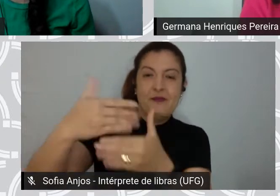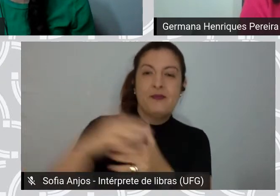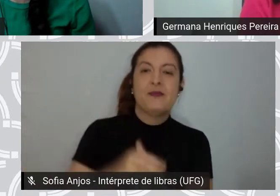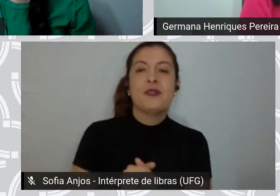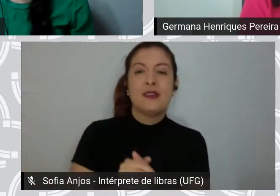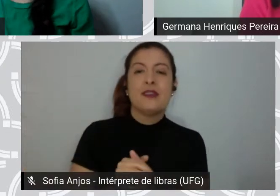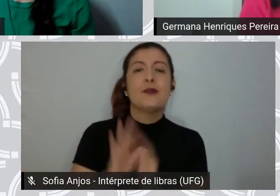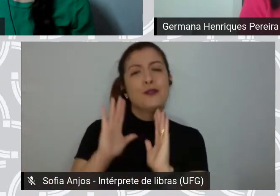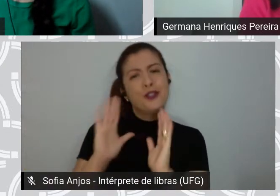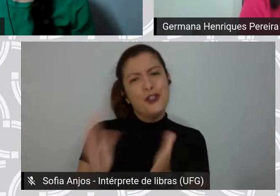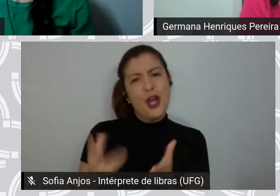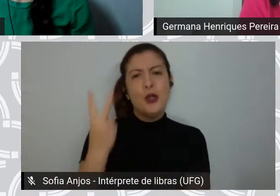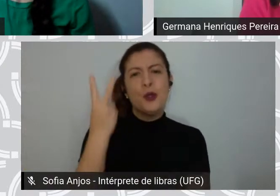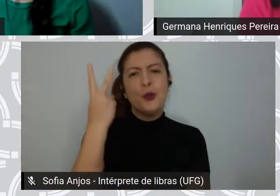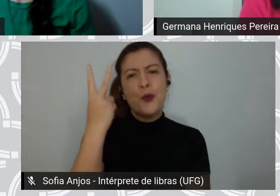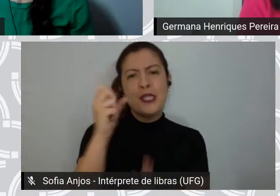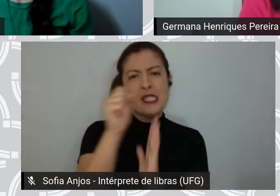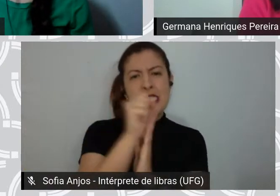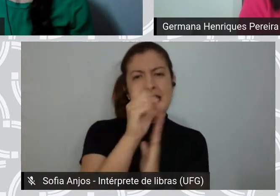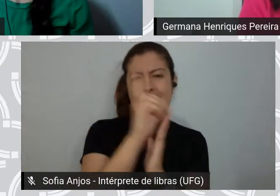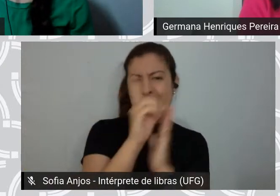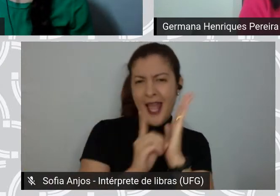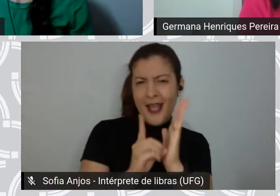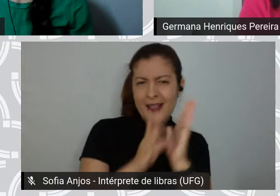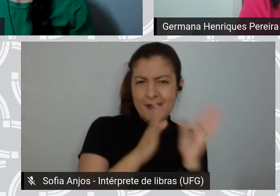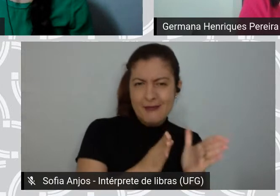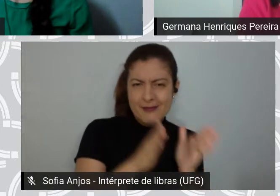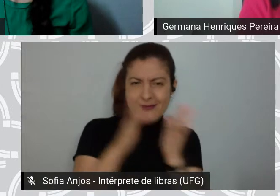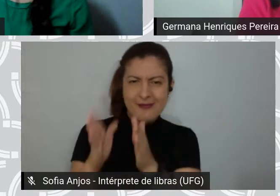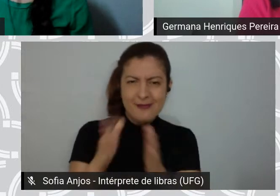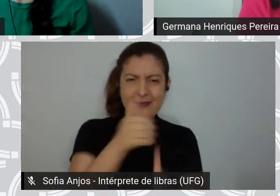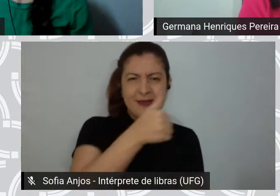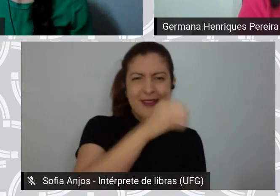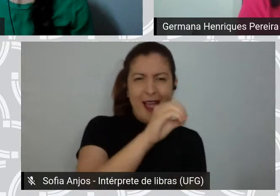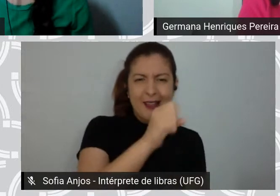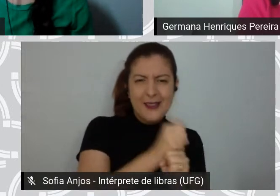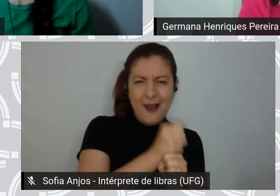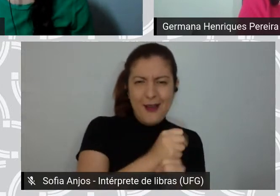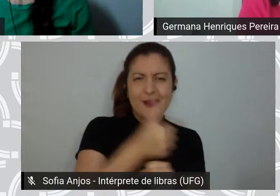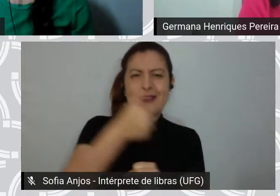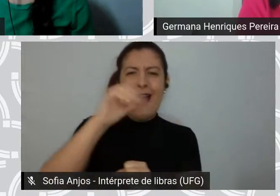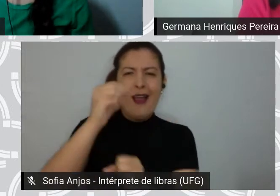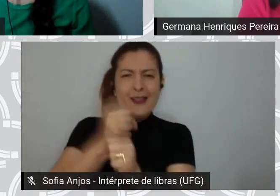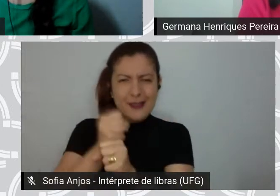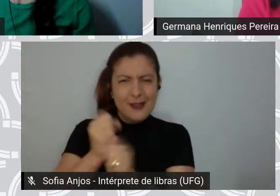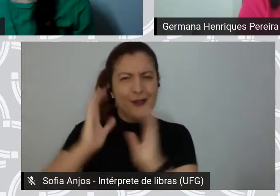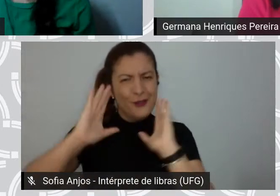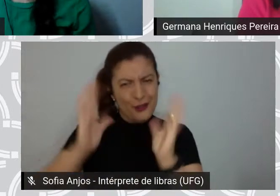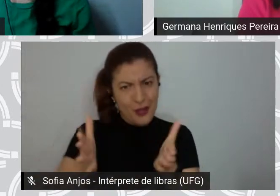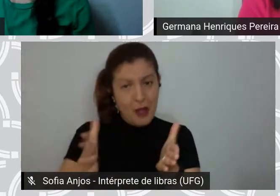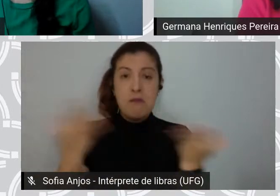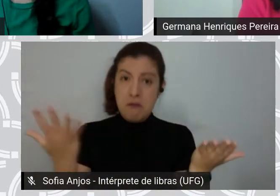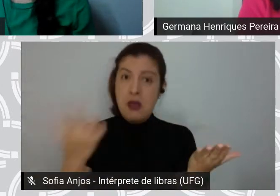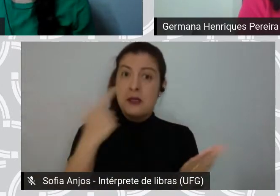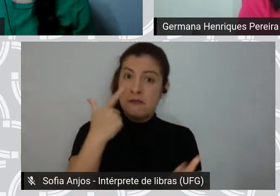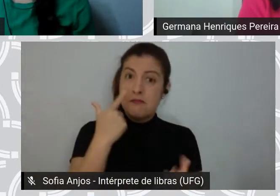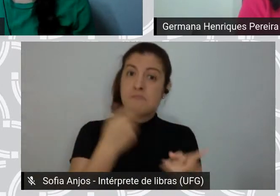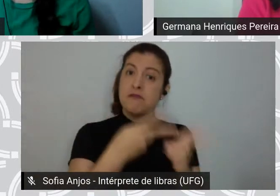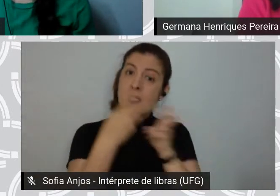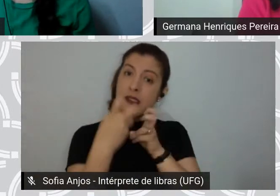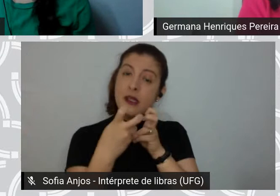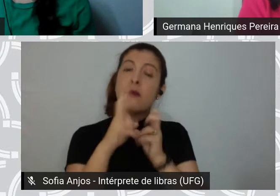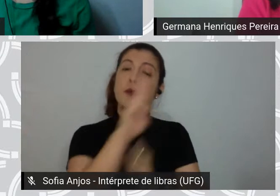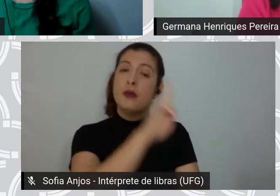pesquisadora, constatamos que alguns avanços no campo historiográfico no Brasil, sobretudo no âmbito acadêmico. Porém, é